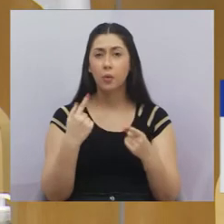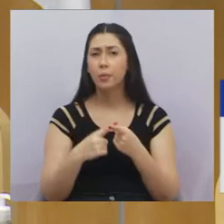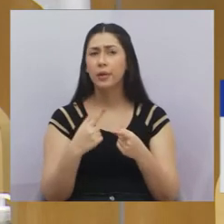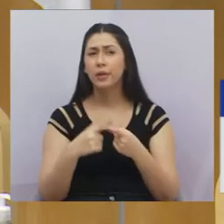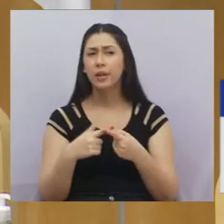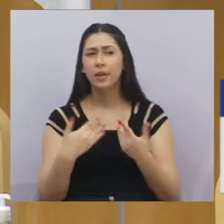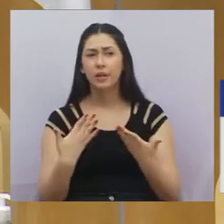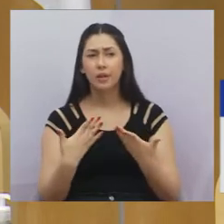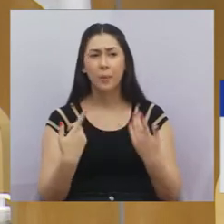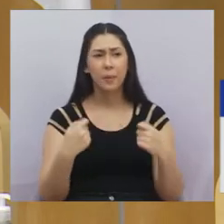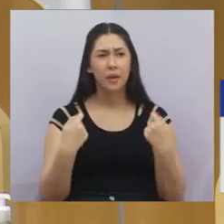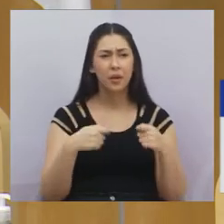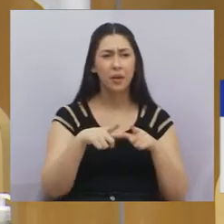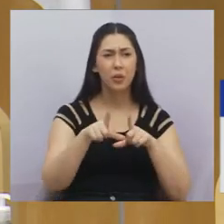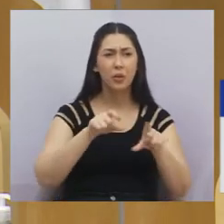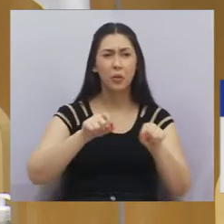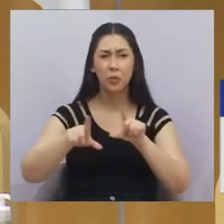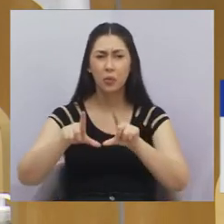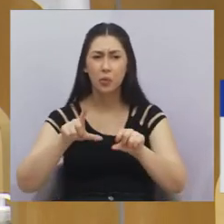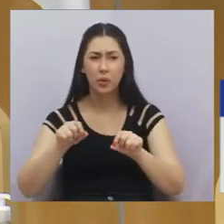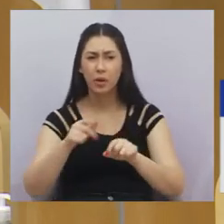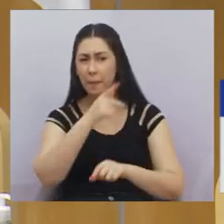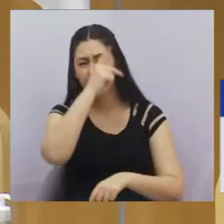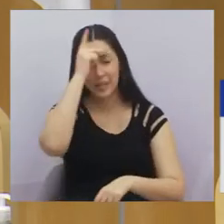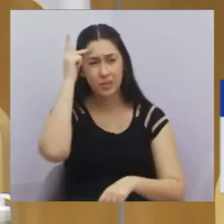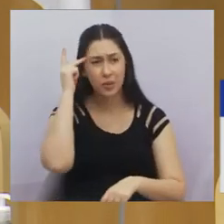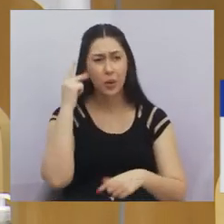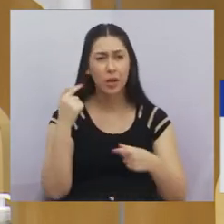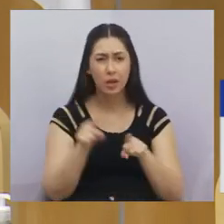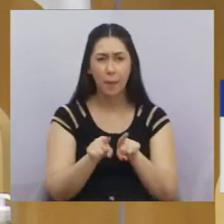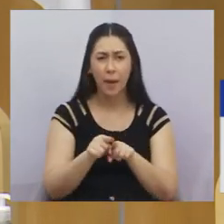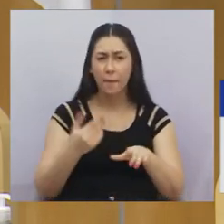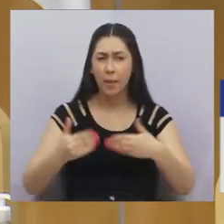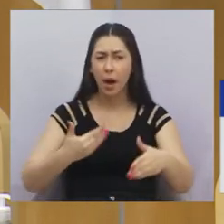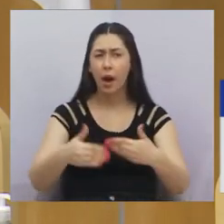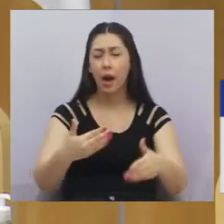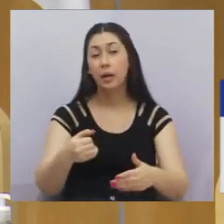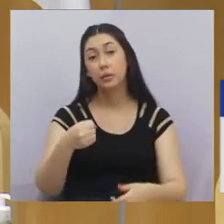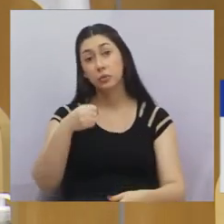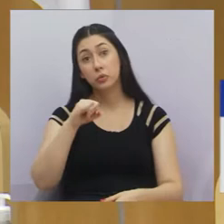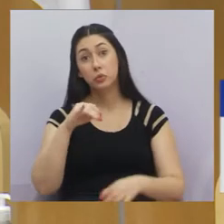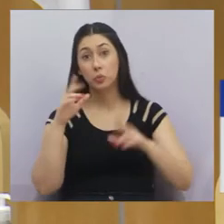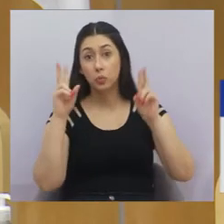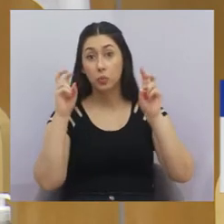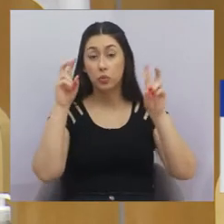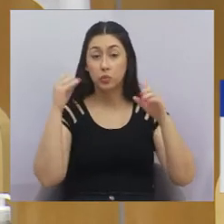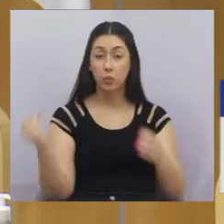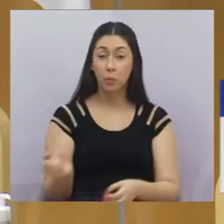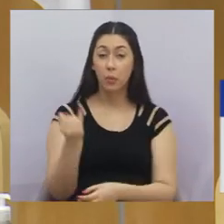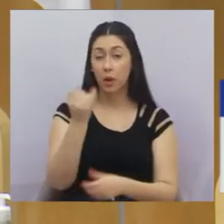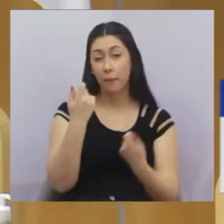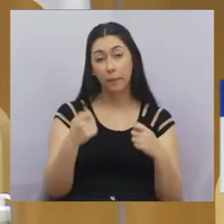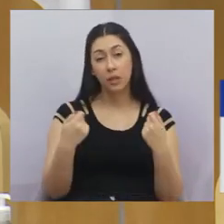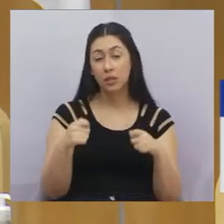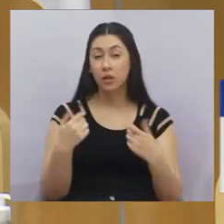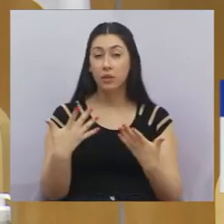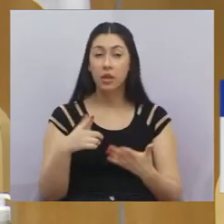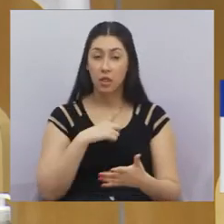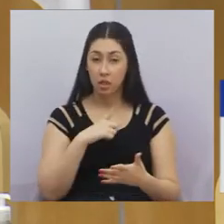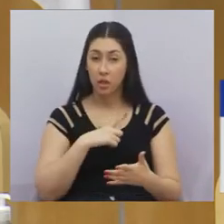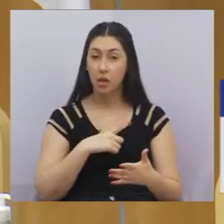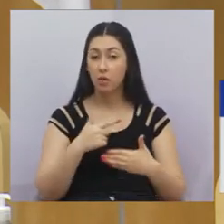temos servidores de carreira para que a gente deixe um legado? Se o assunto é tão importante, que a gente tivesse servidores de